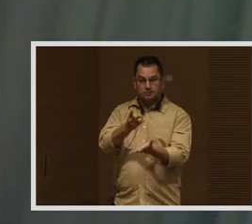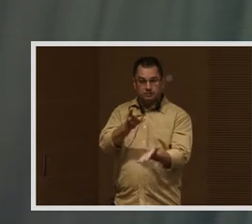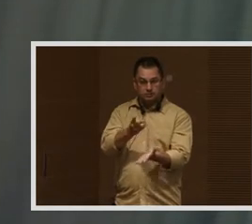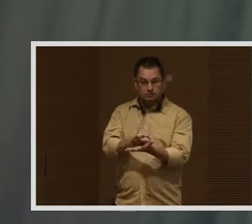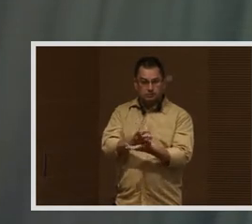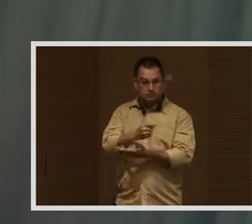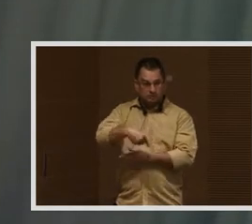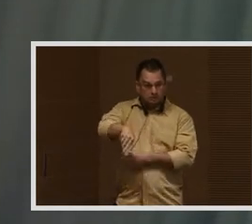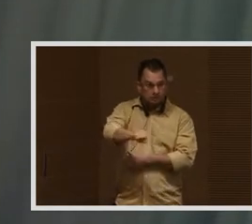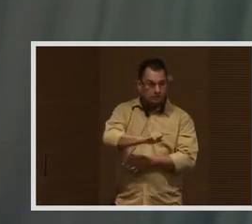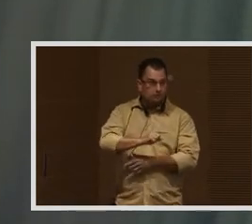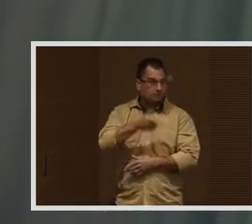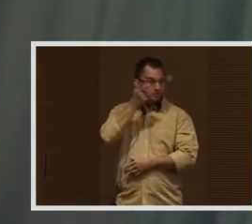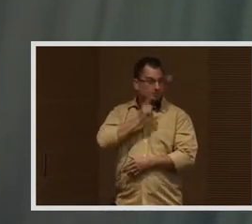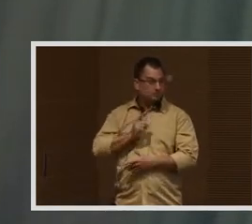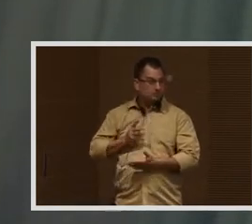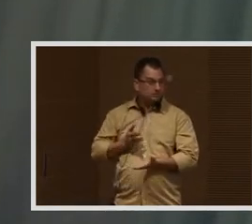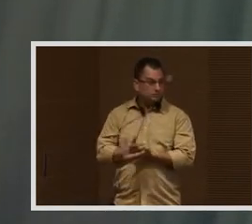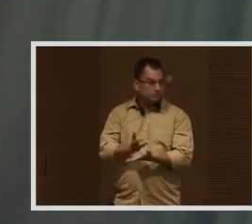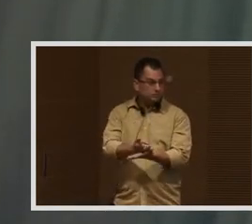conservamos a nossa unidade.